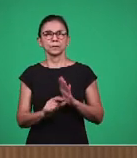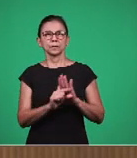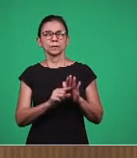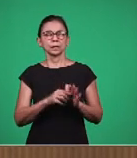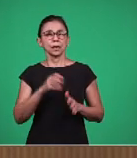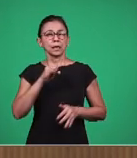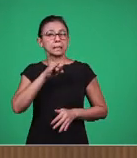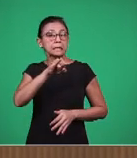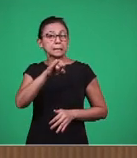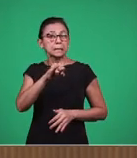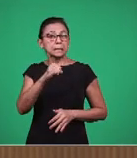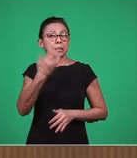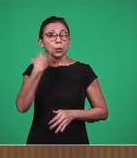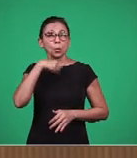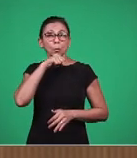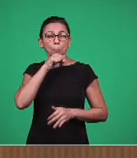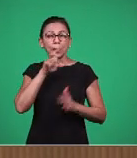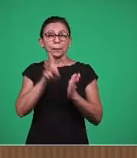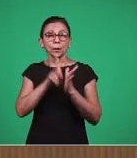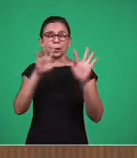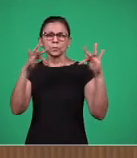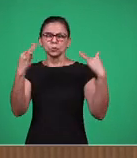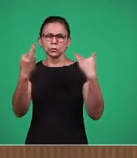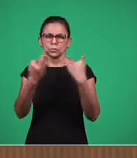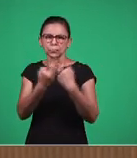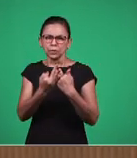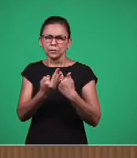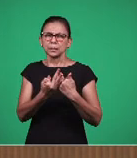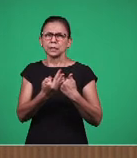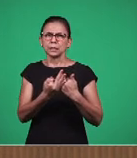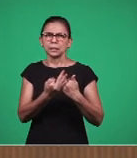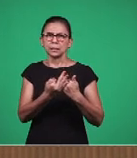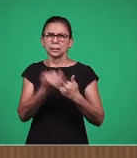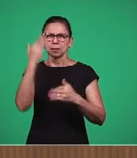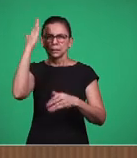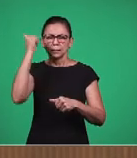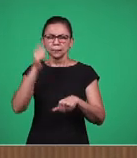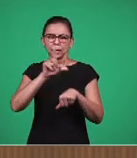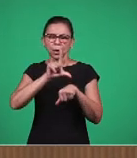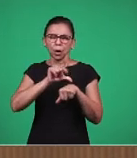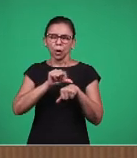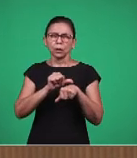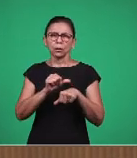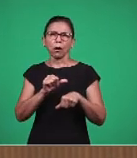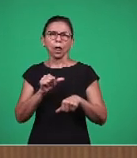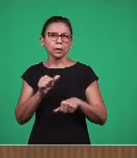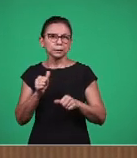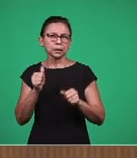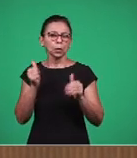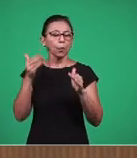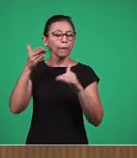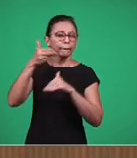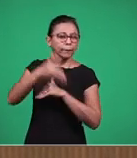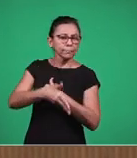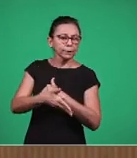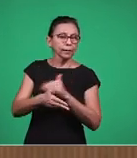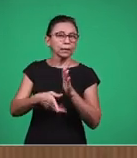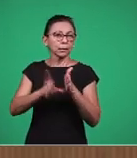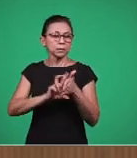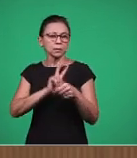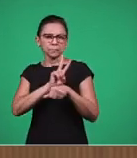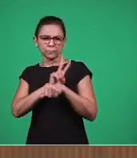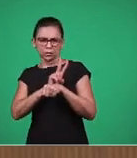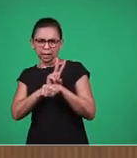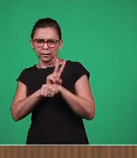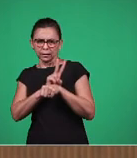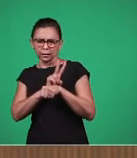família soubesse a que hora havia de vir o ladrão, vigiaria e não deixaria minar a sua casa.